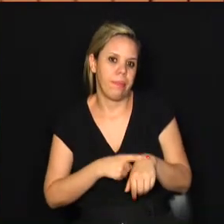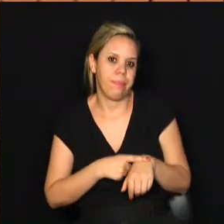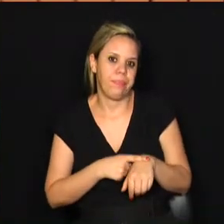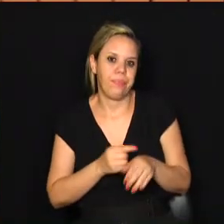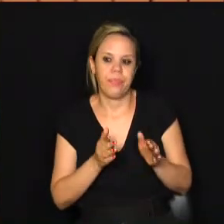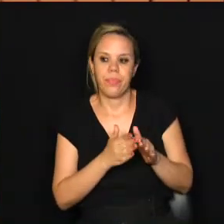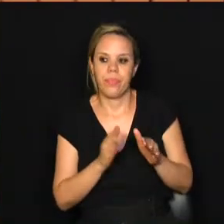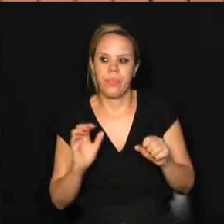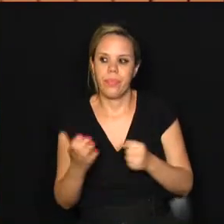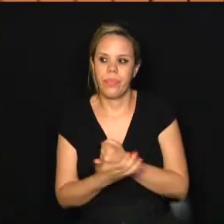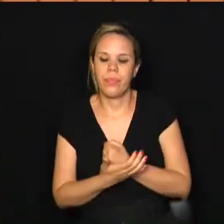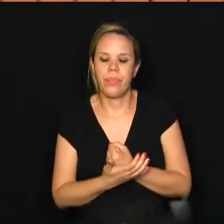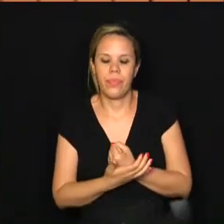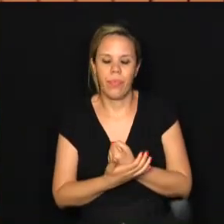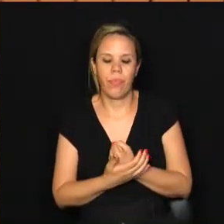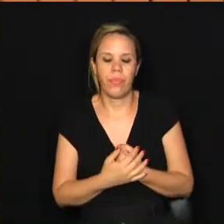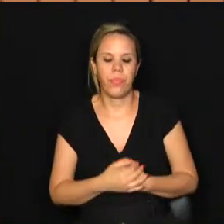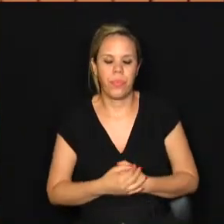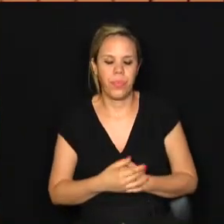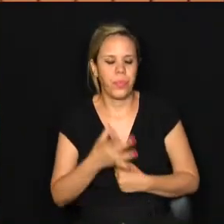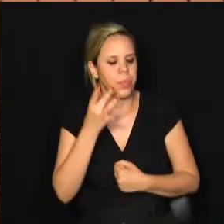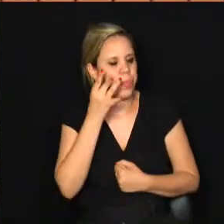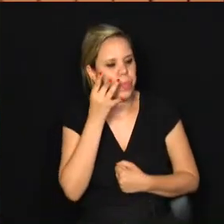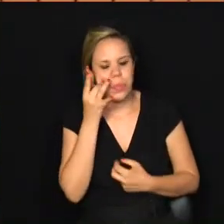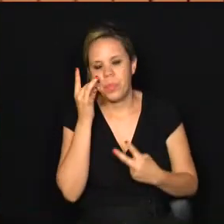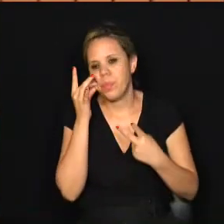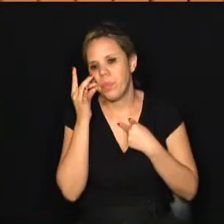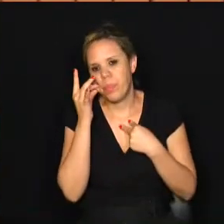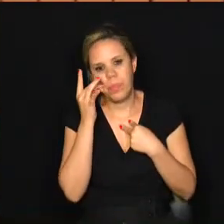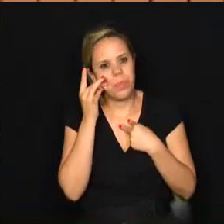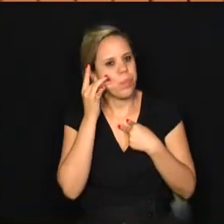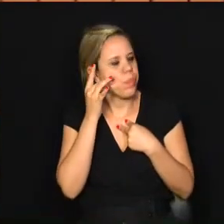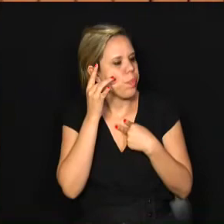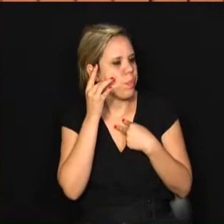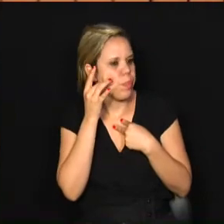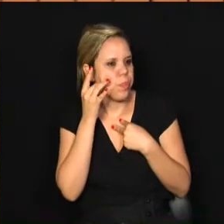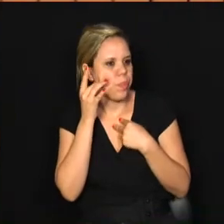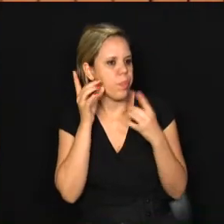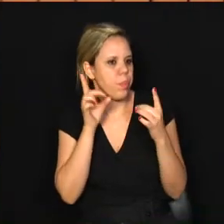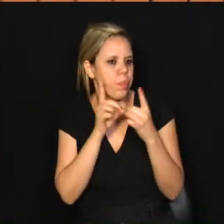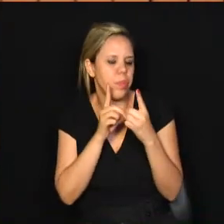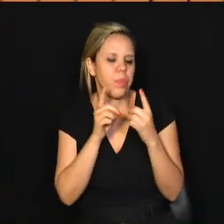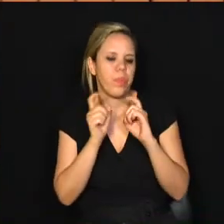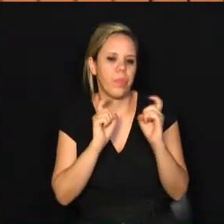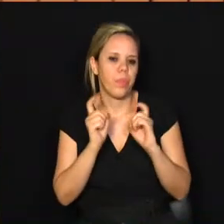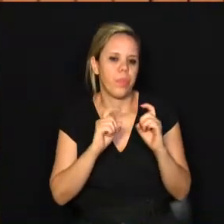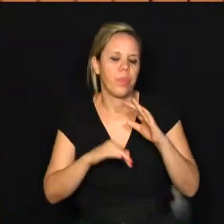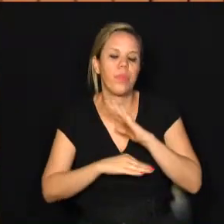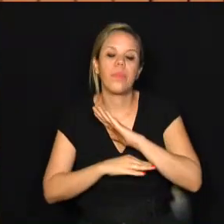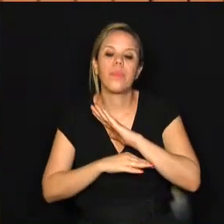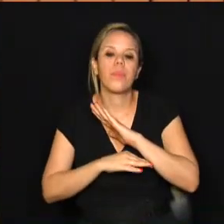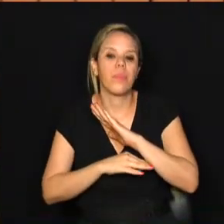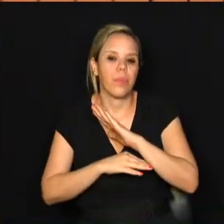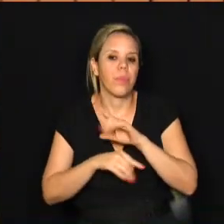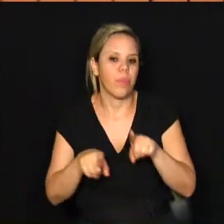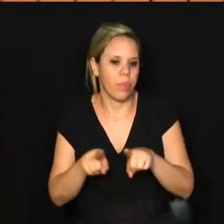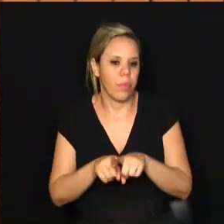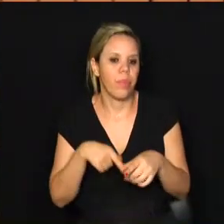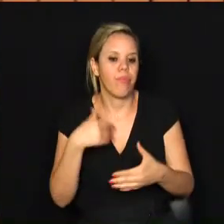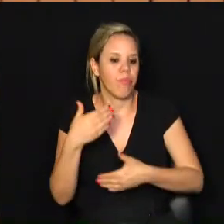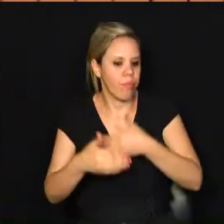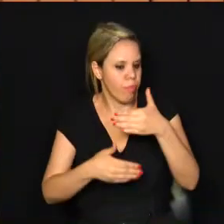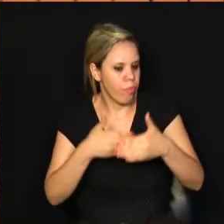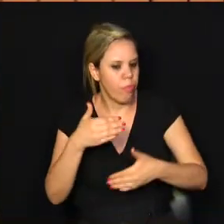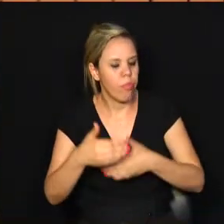pandemia, onde fisicamente não estamos podendo se reunir aqui na Câmara Municipal, mas, na medida do